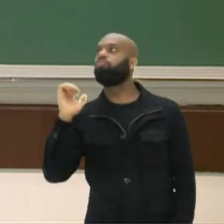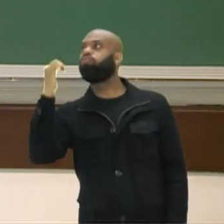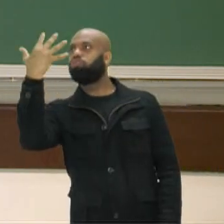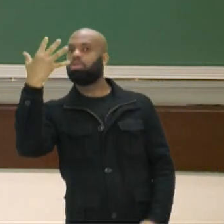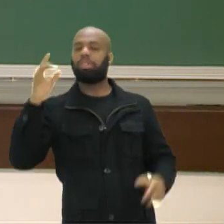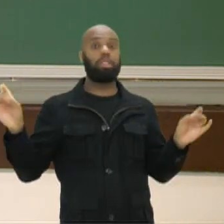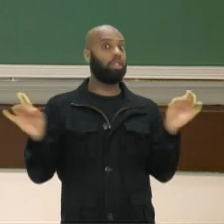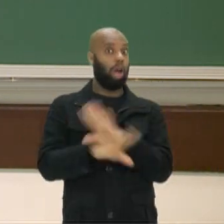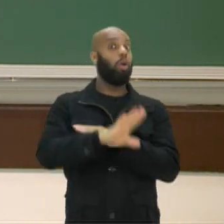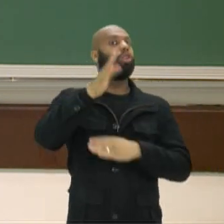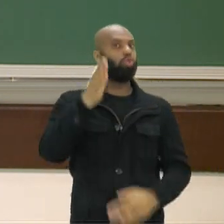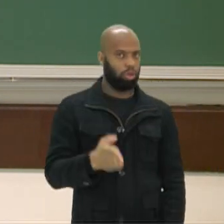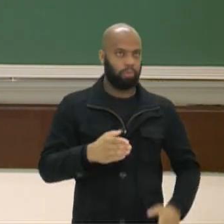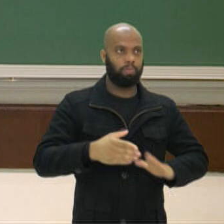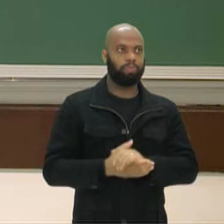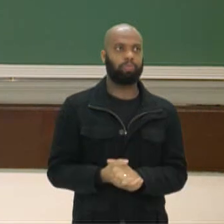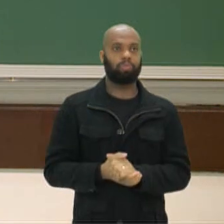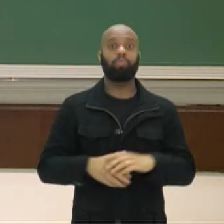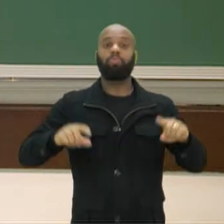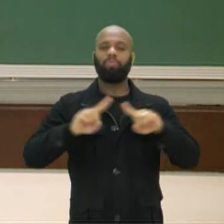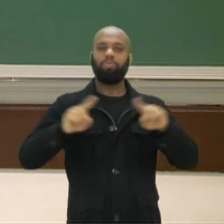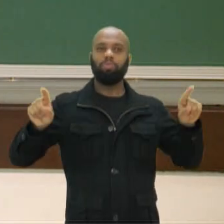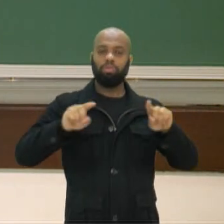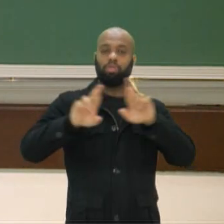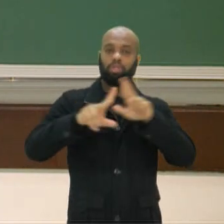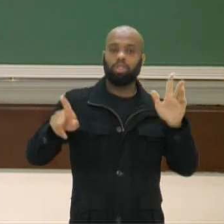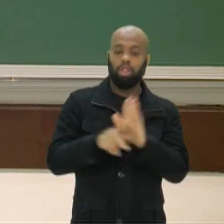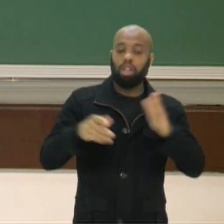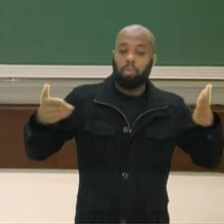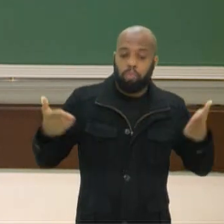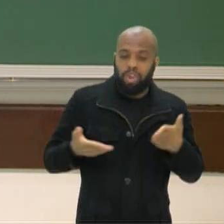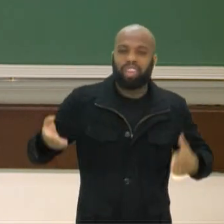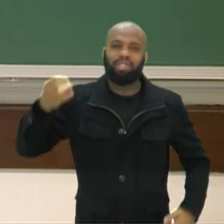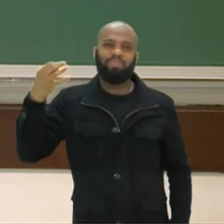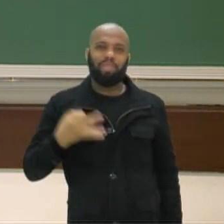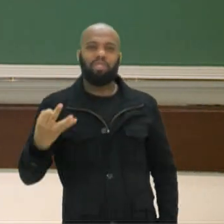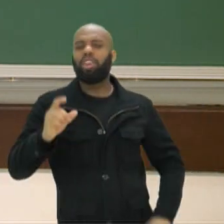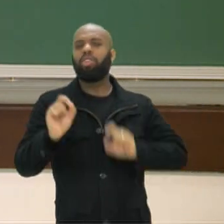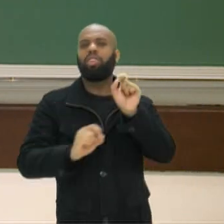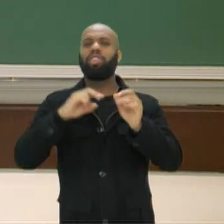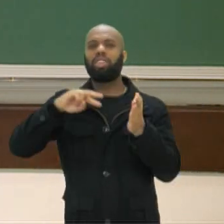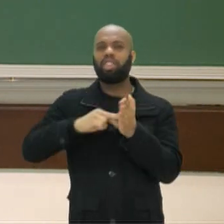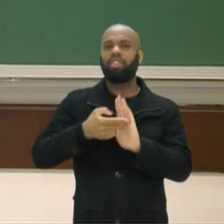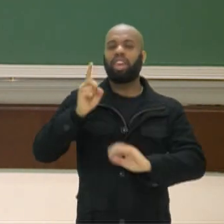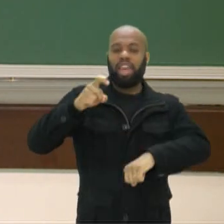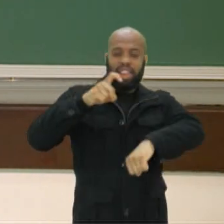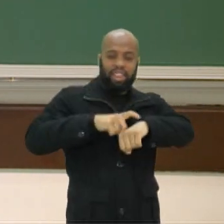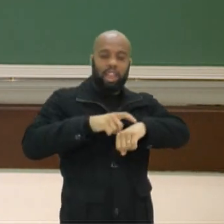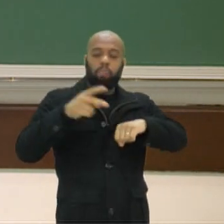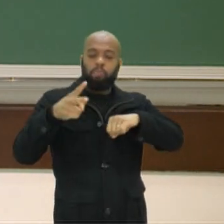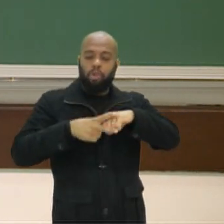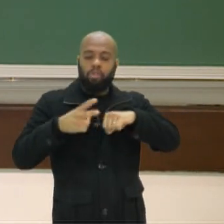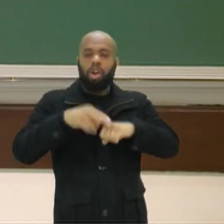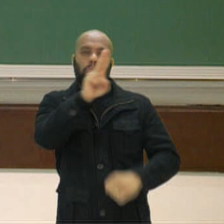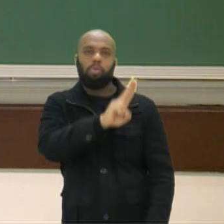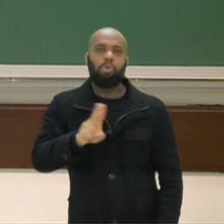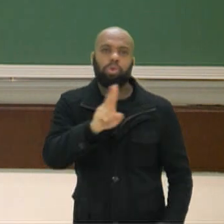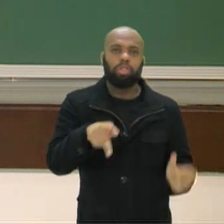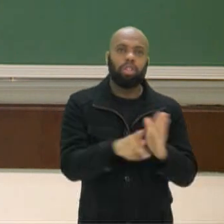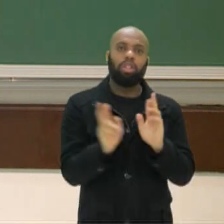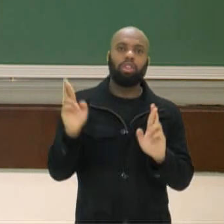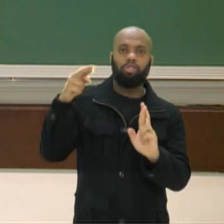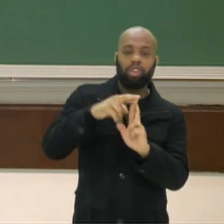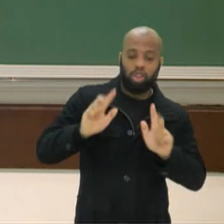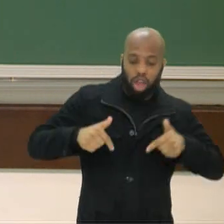e acabou. Diferentemente do presente perfeito, que é um tempo verbal que a gente utiliza para se referir a